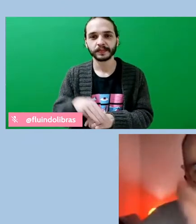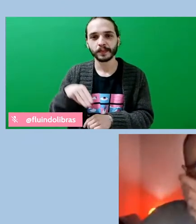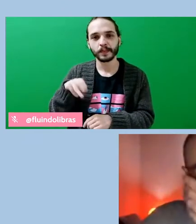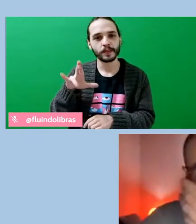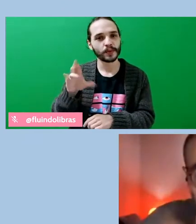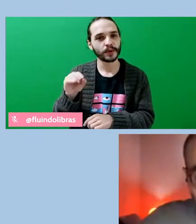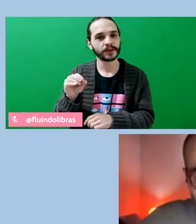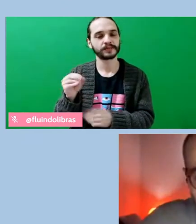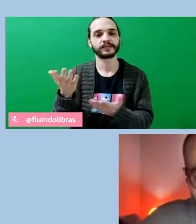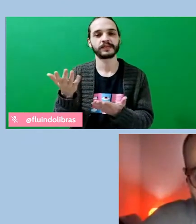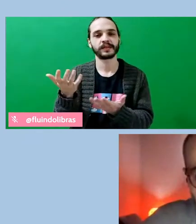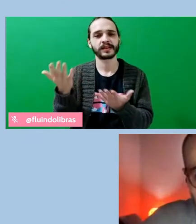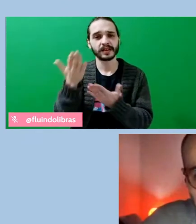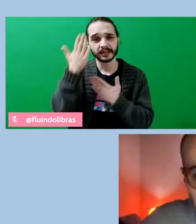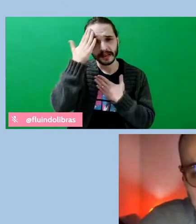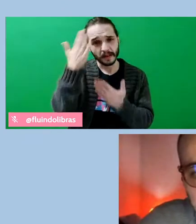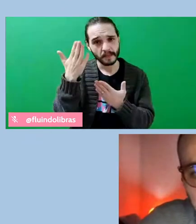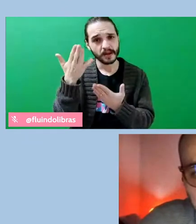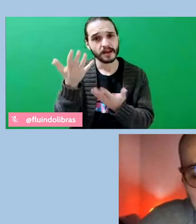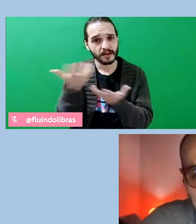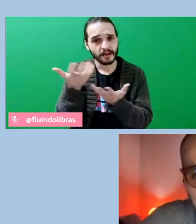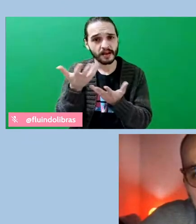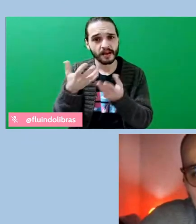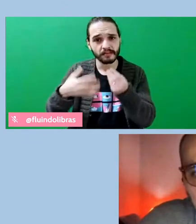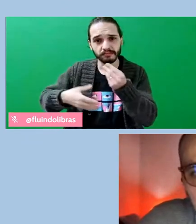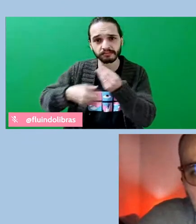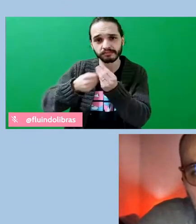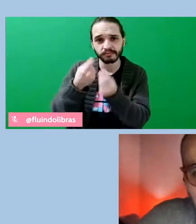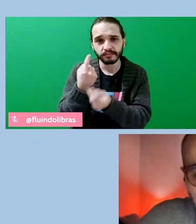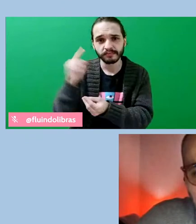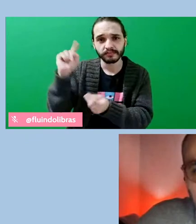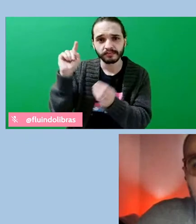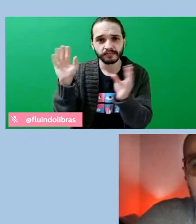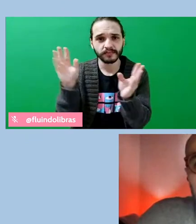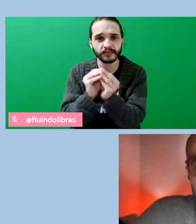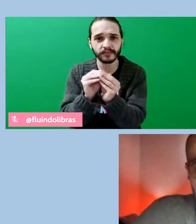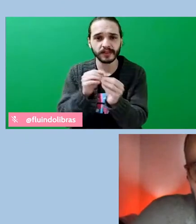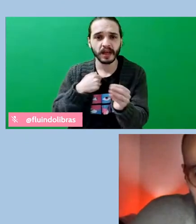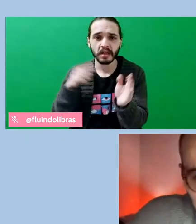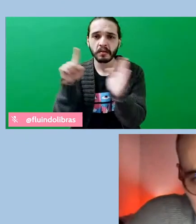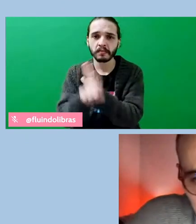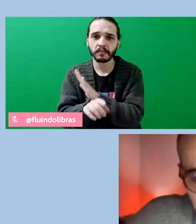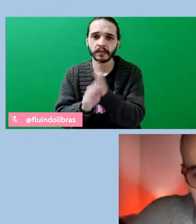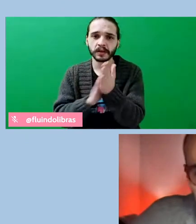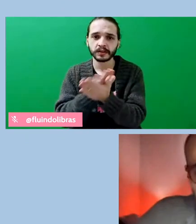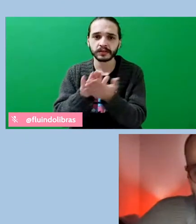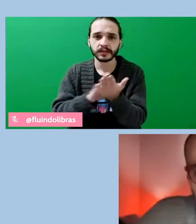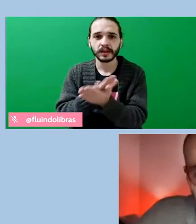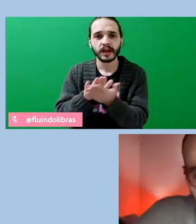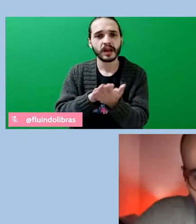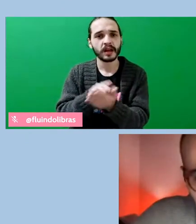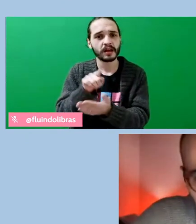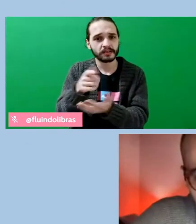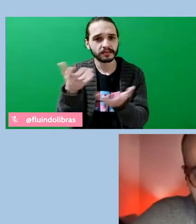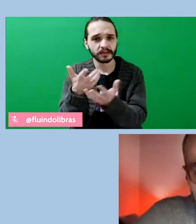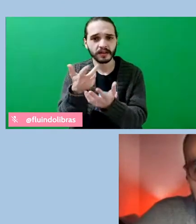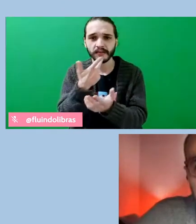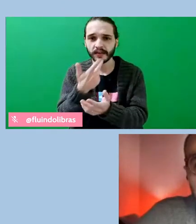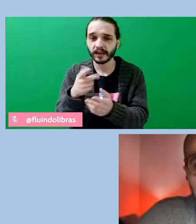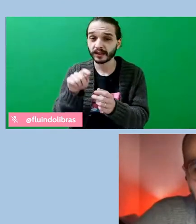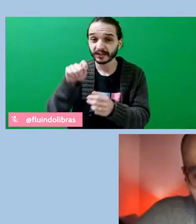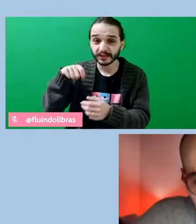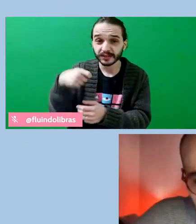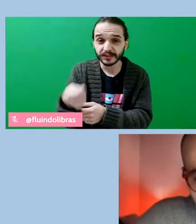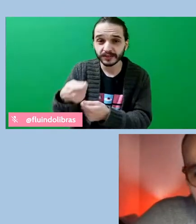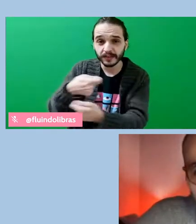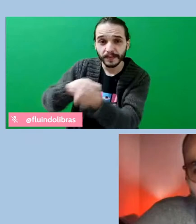isso. Queria saber se você tem alguma coisa que você gostaria de falar, de trazer que eu não te perguntei, o que passou. Sobre os negociantes, a gente poderia ficar falando também aqui